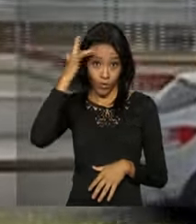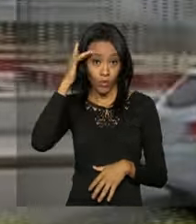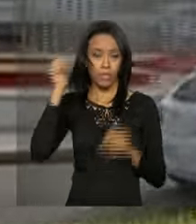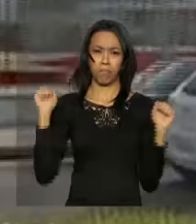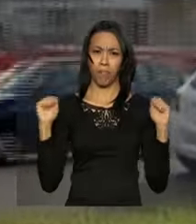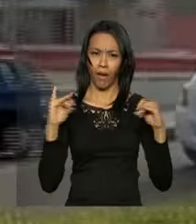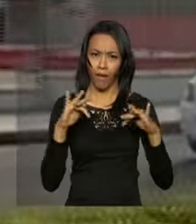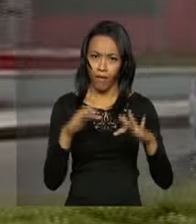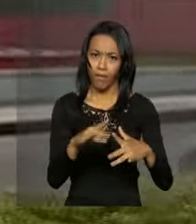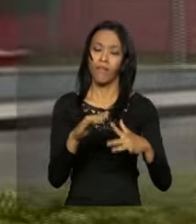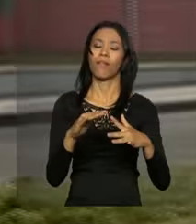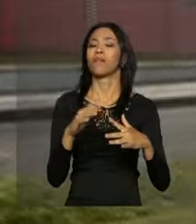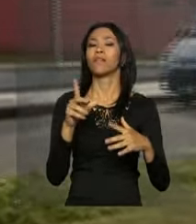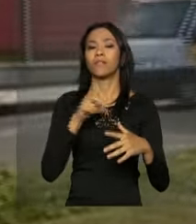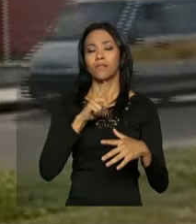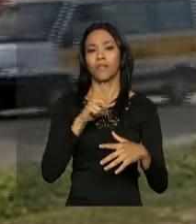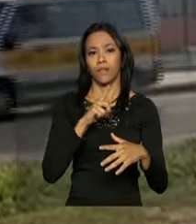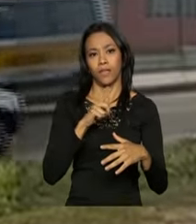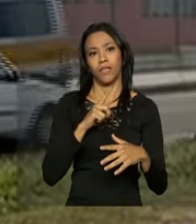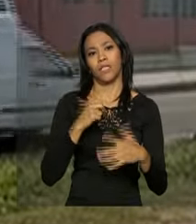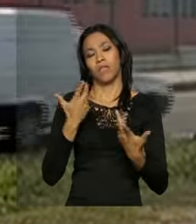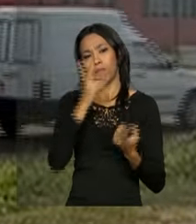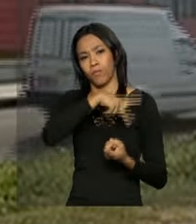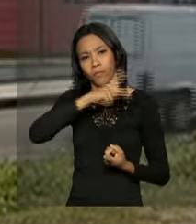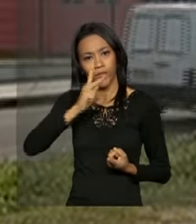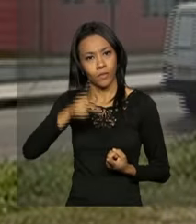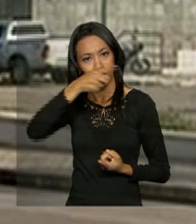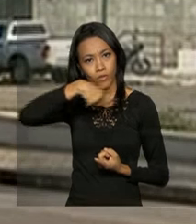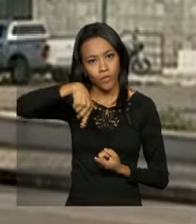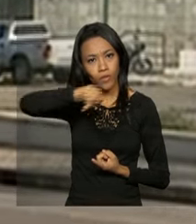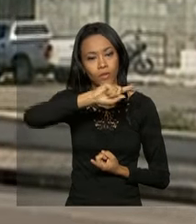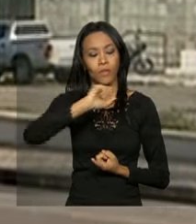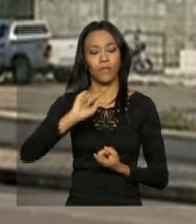pessoas, inclusive educadores,